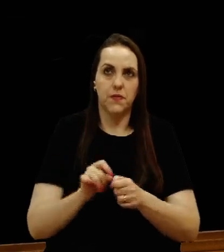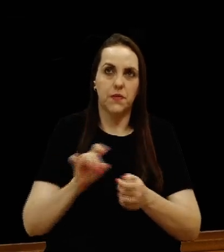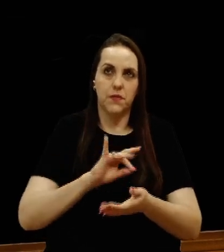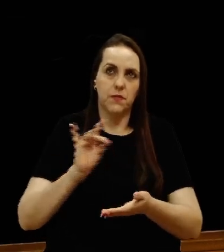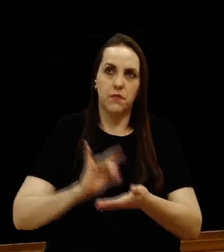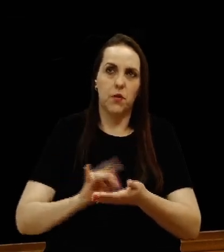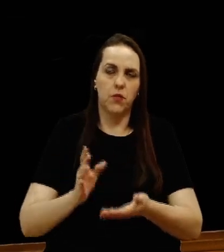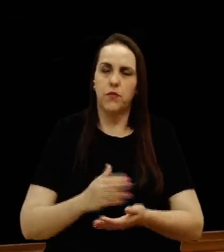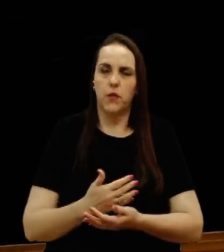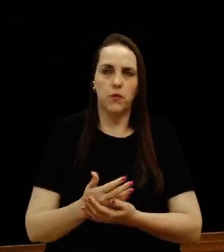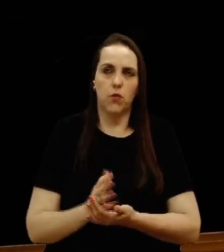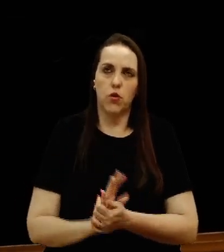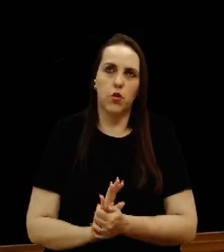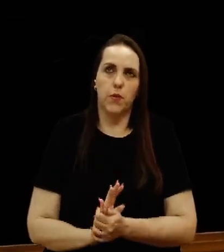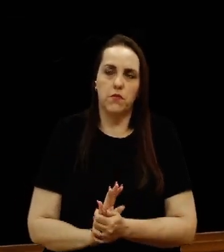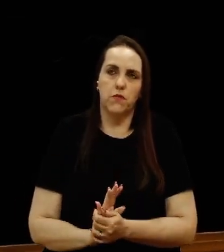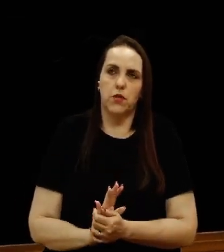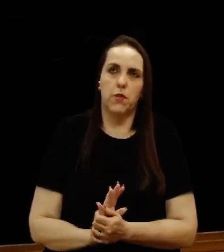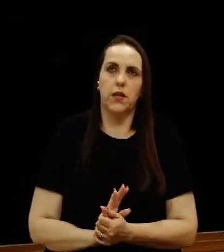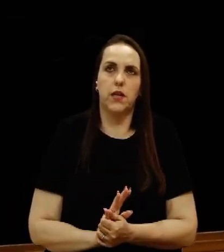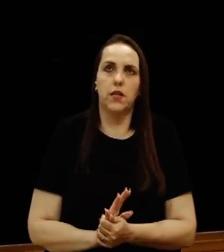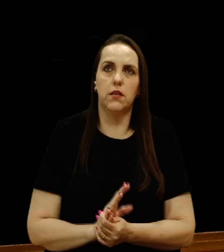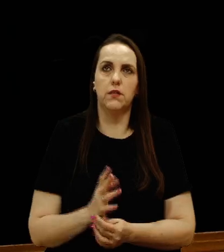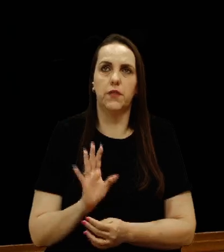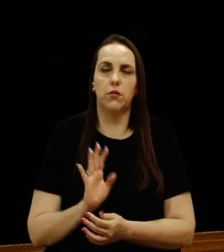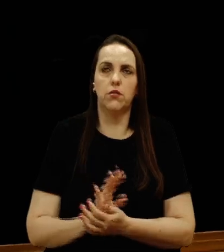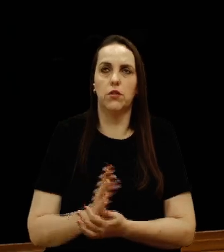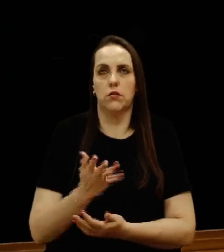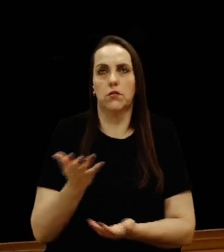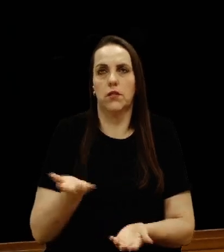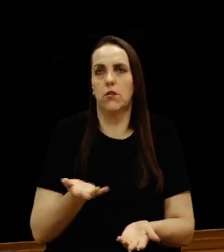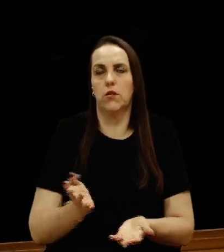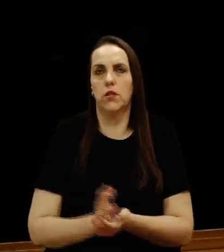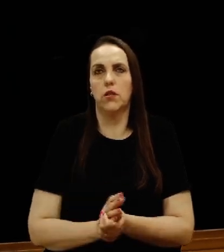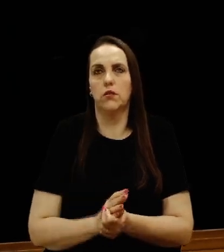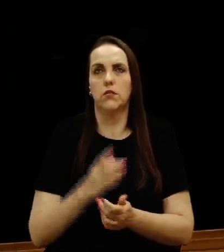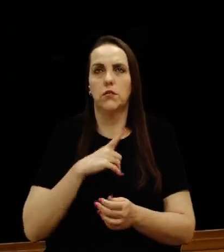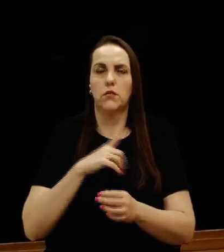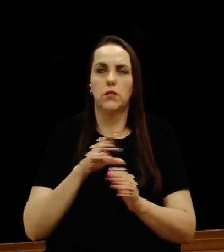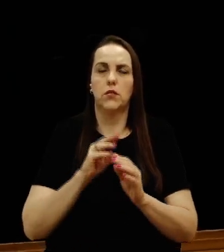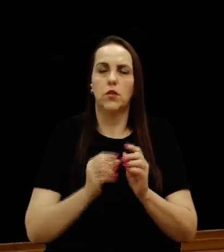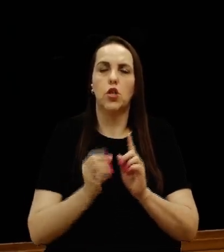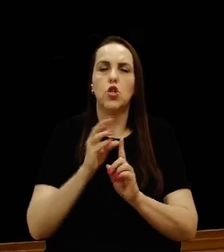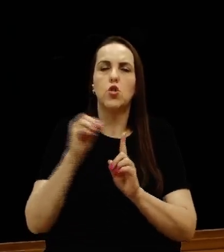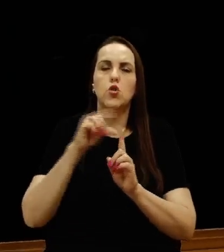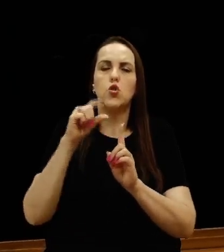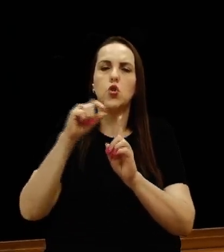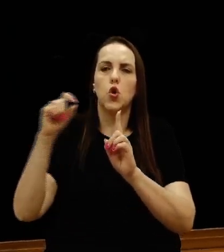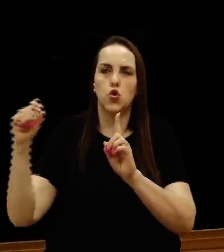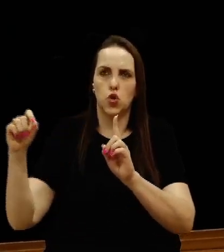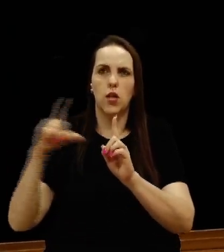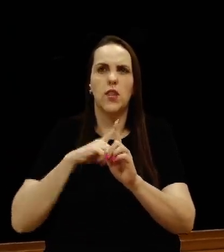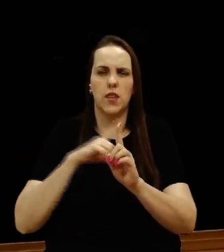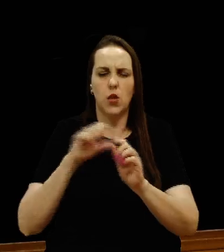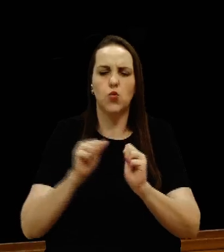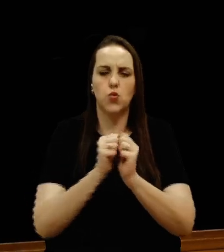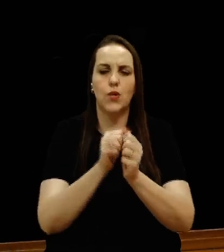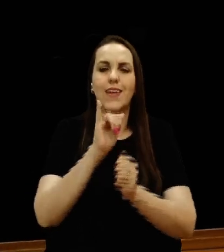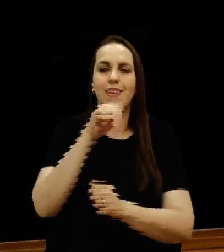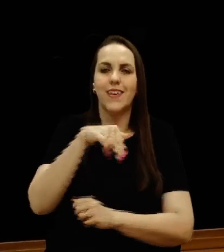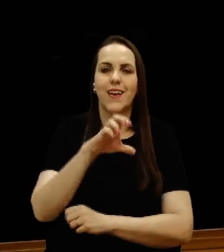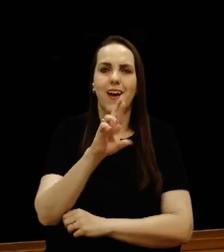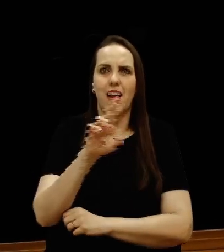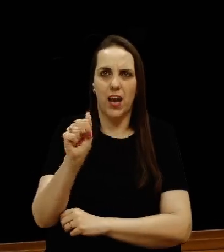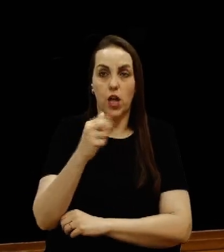sociedade se alimentar, né? Não aquele que produz exclusivamente soja. E nós temos aqui, junto ao INCRA, 2 cadastros que permitiriam o governo